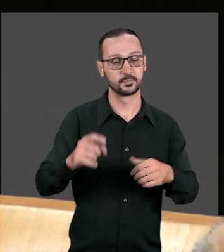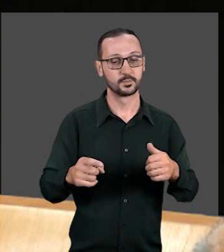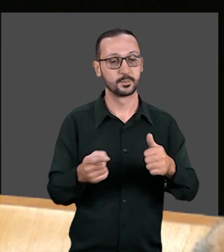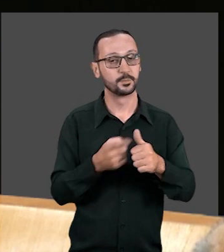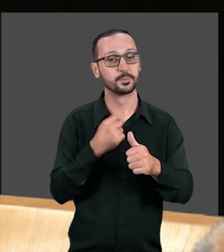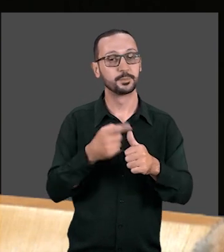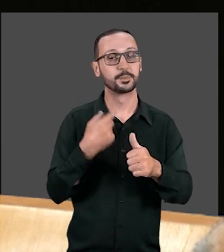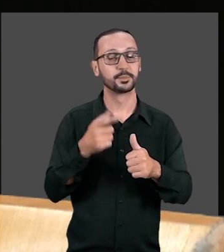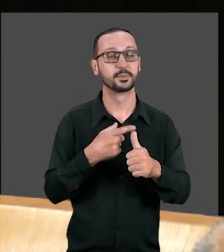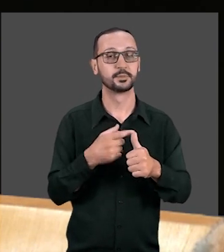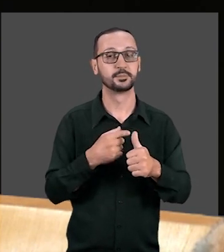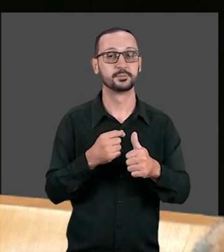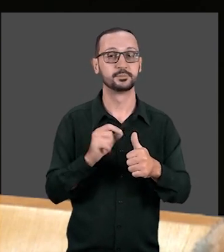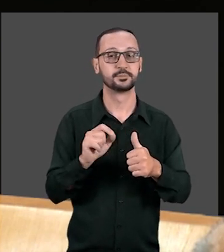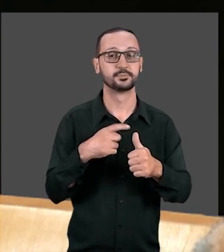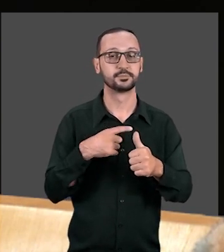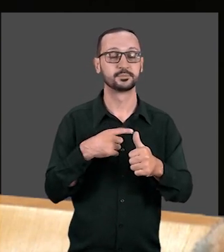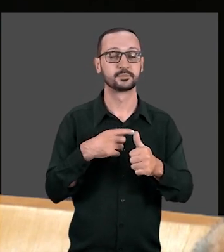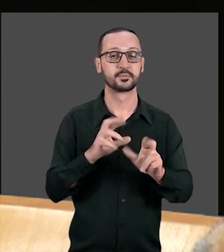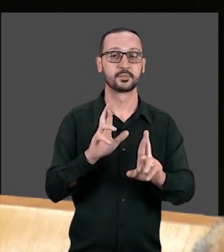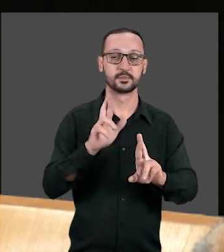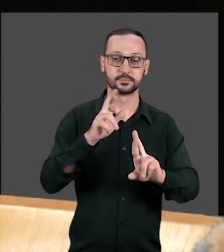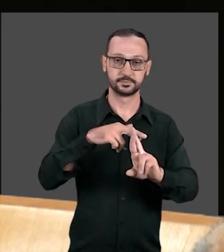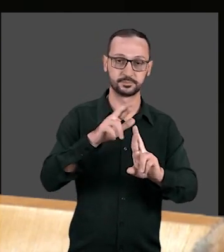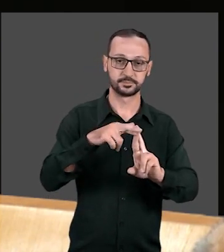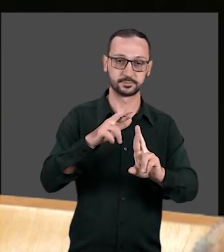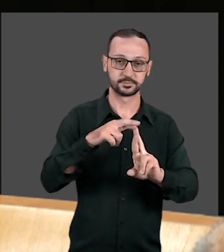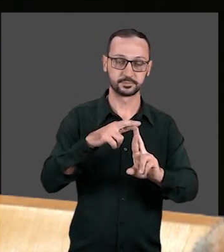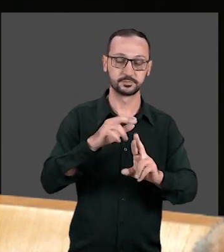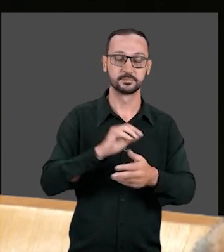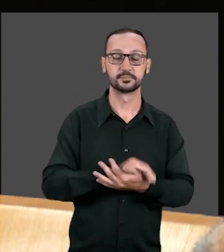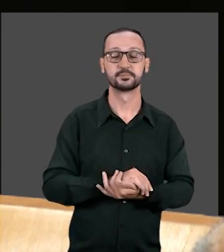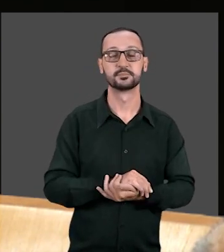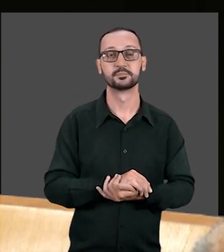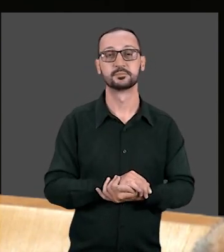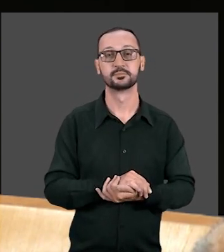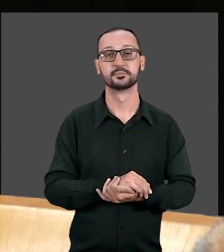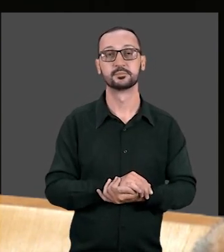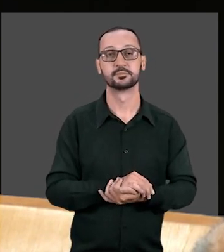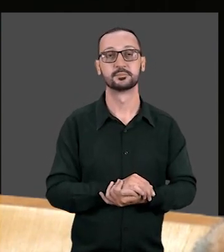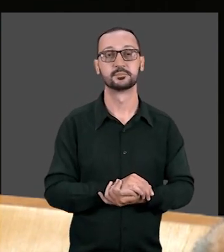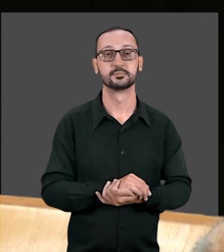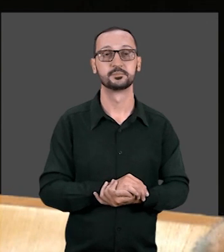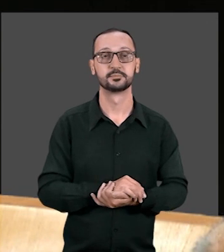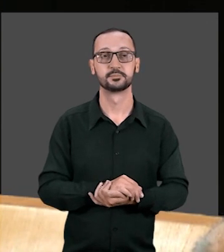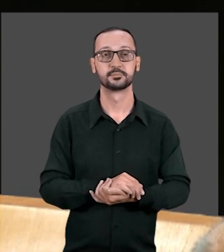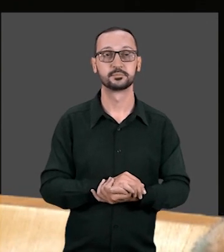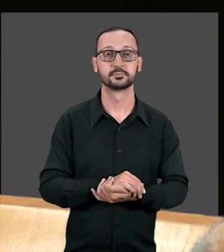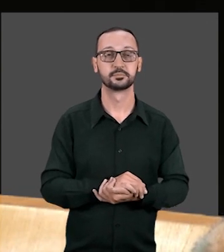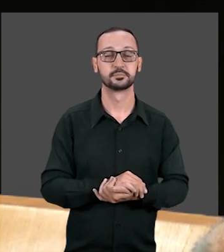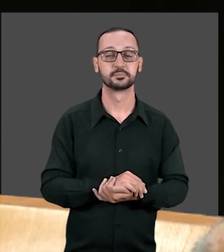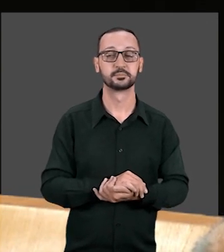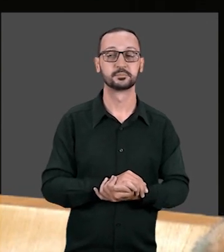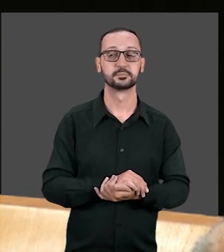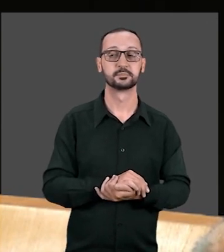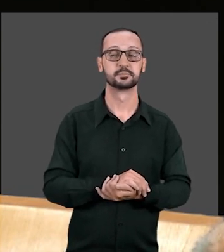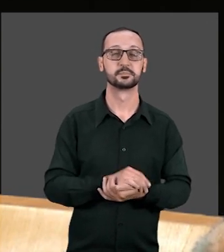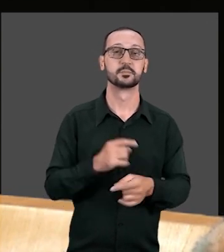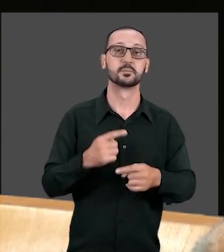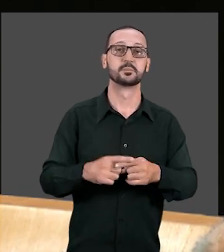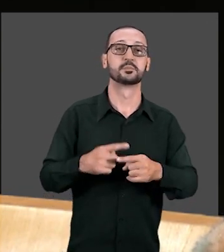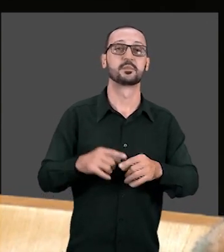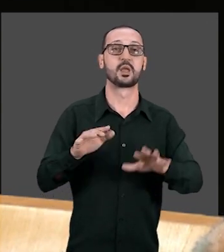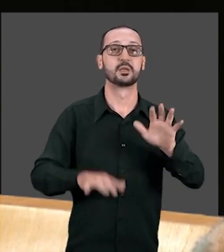primeiro papel é um papel representativo. É que, muitas vezes,